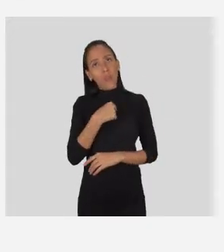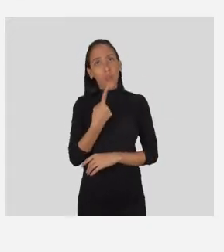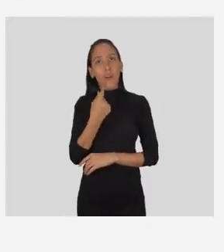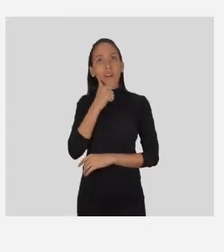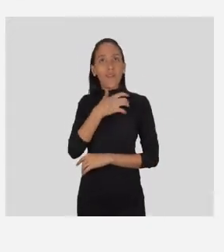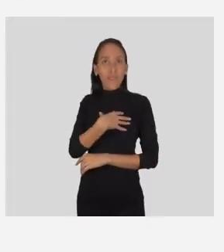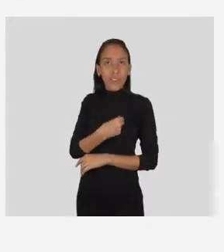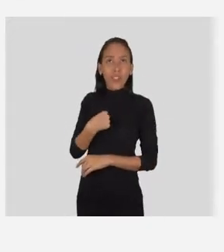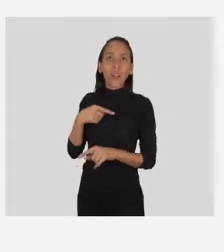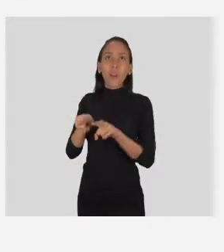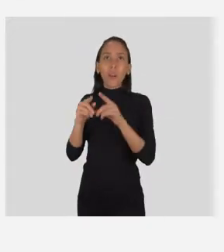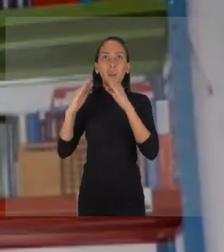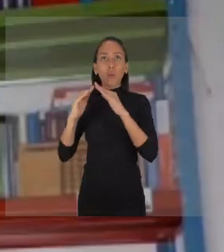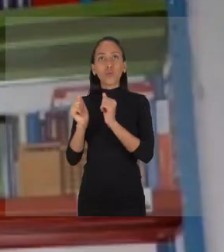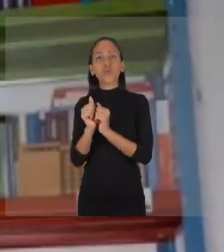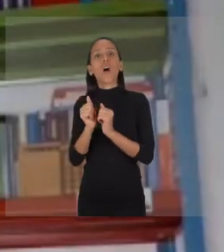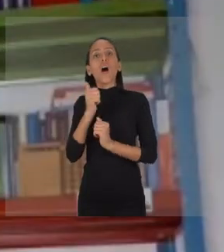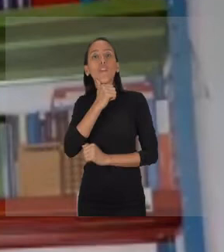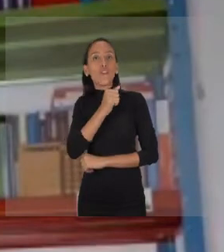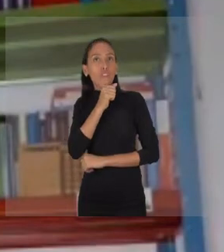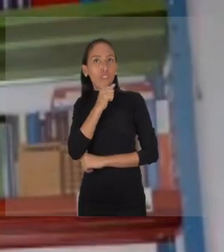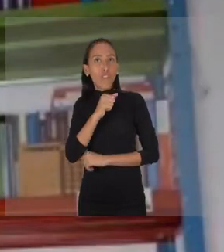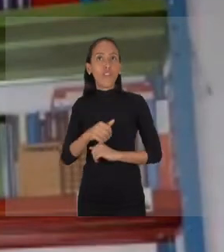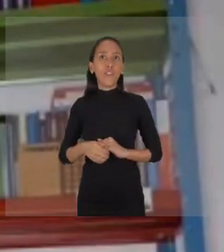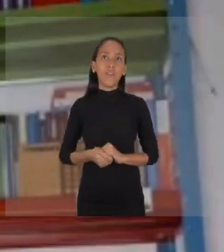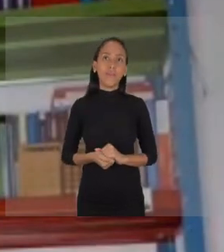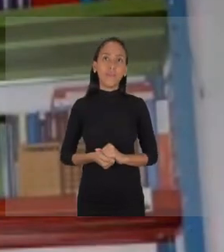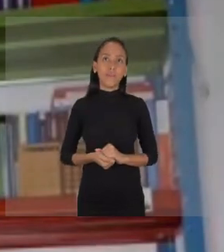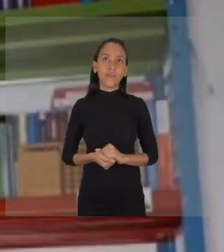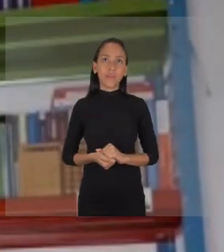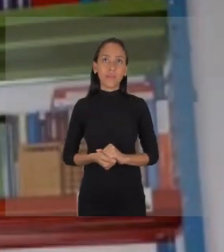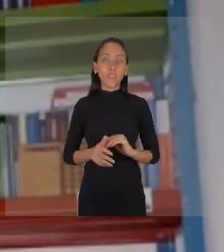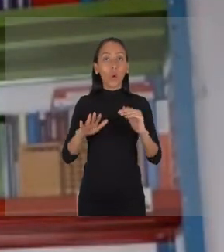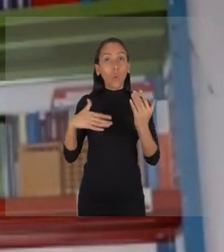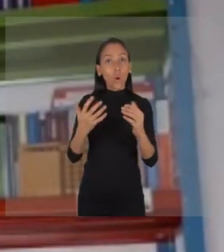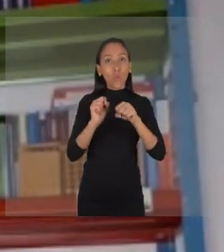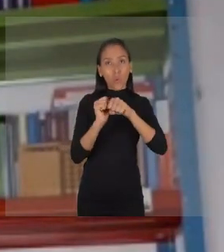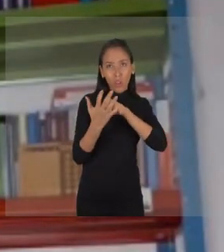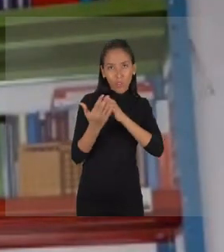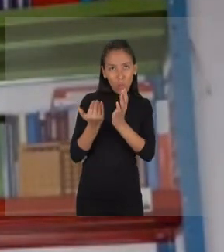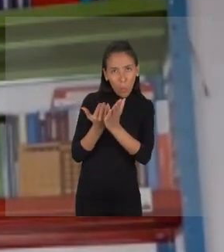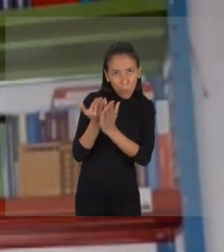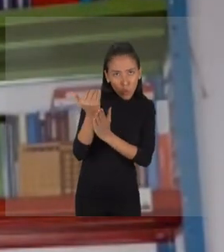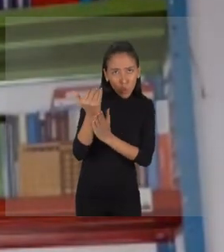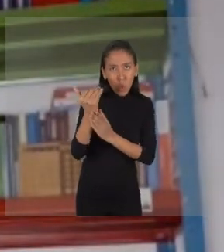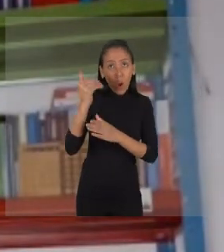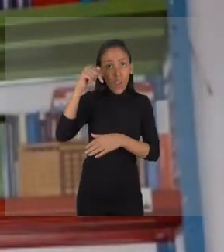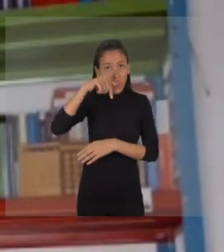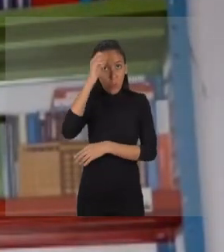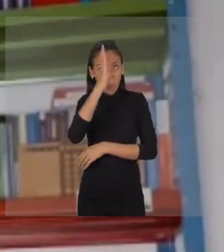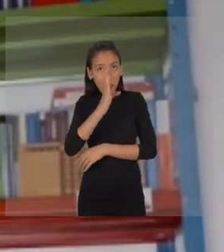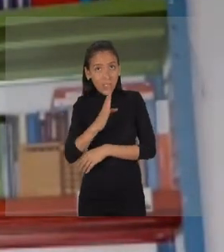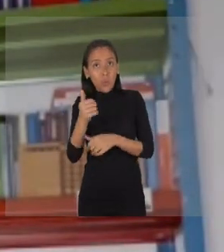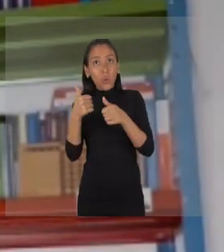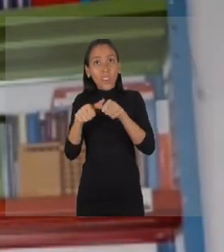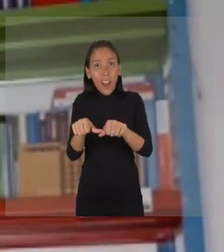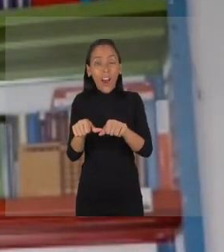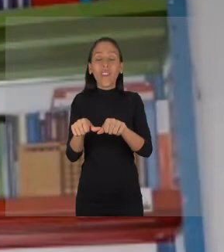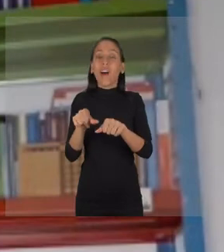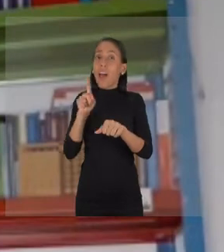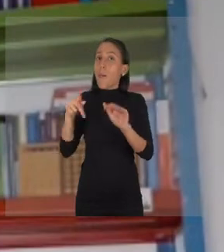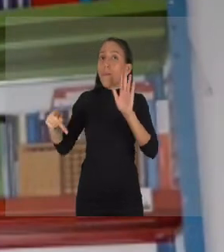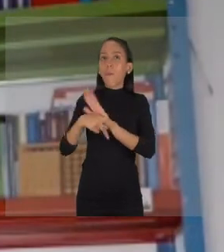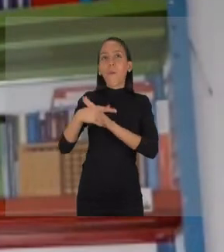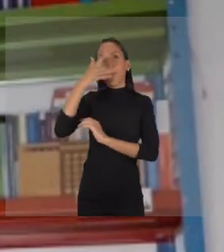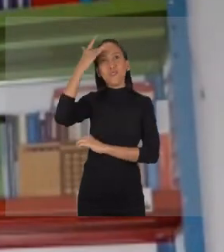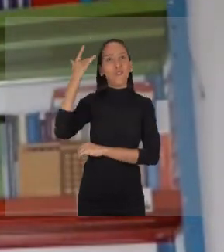tenho uma avó dentro de casa. Inicialmente, o Covid, é importante falar sobre isso, chegou no Brasil como uma doença dos ricos,